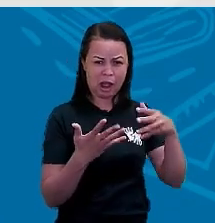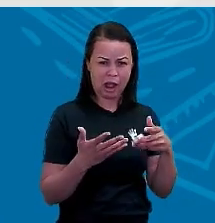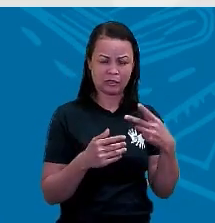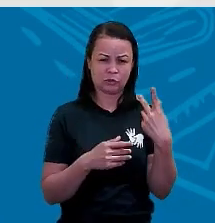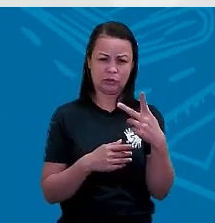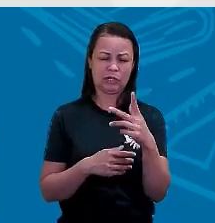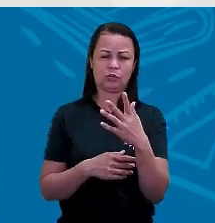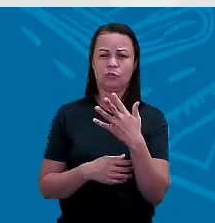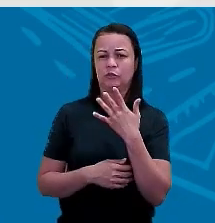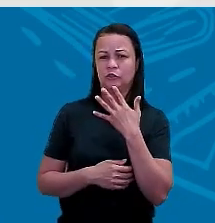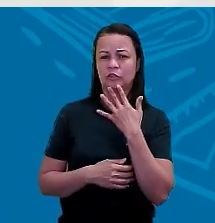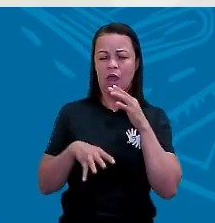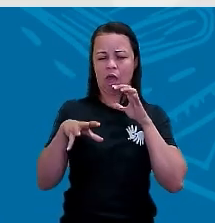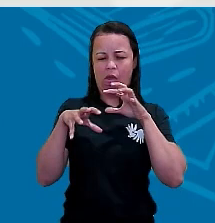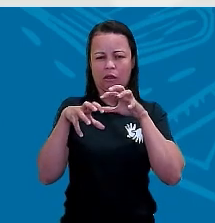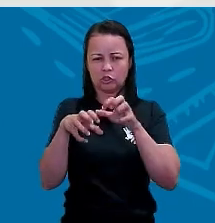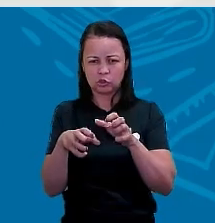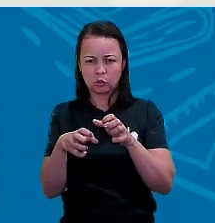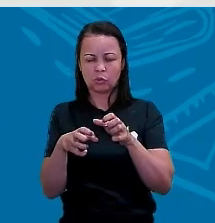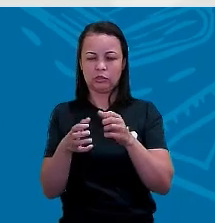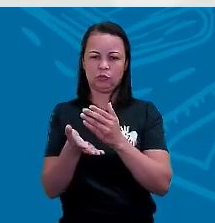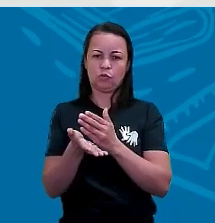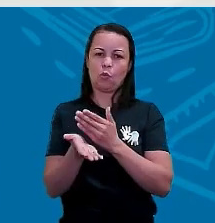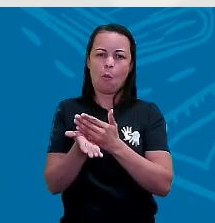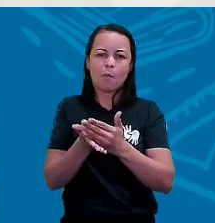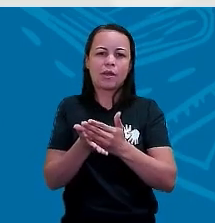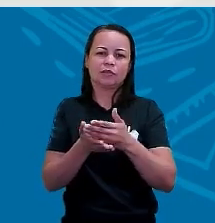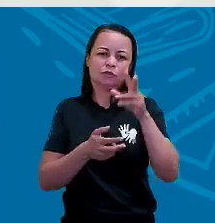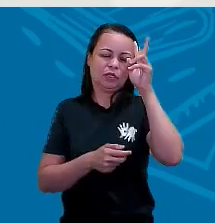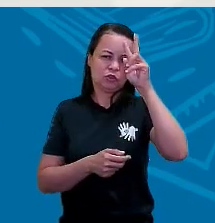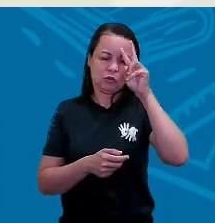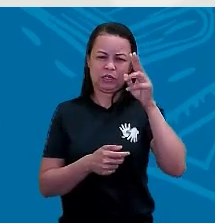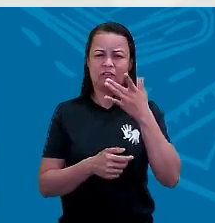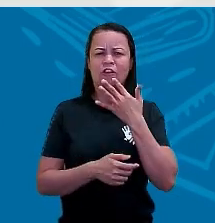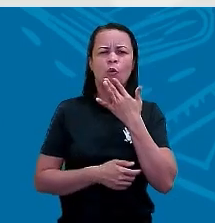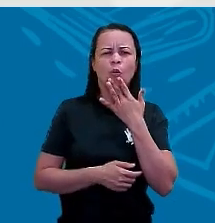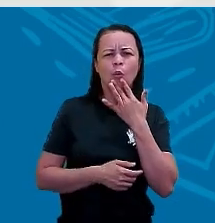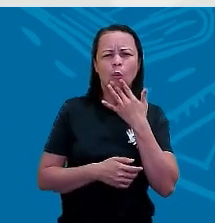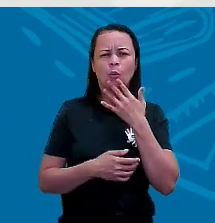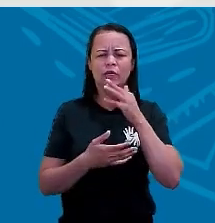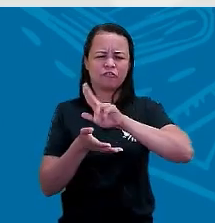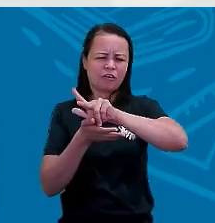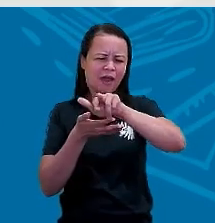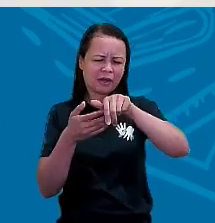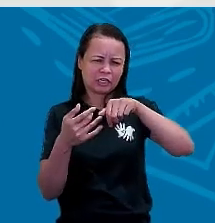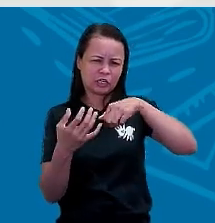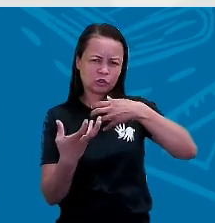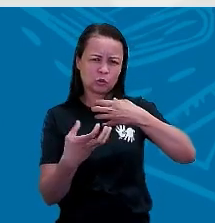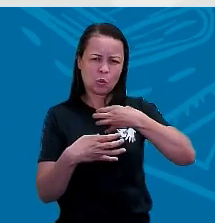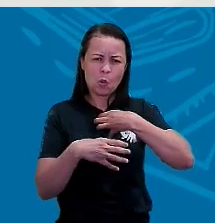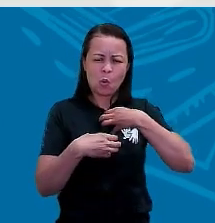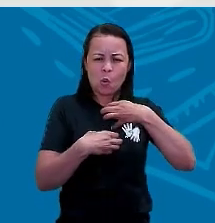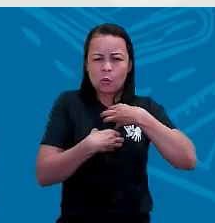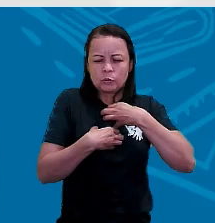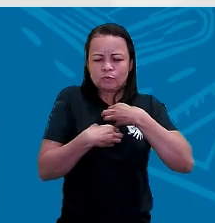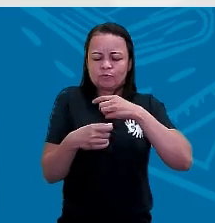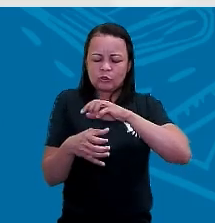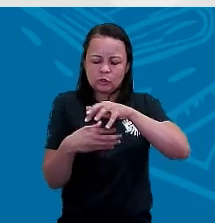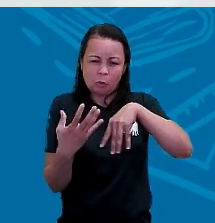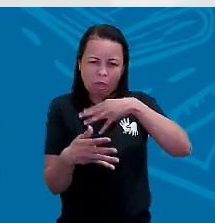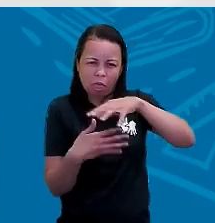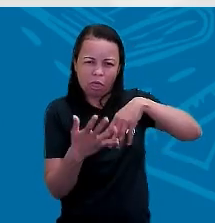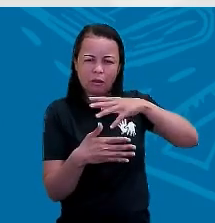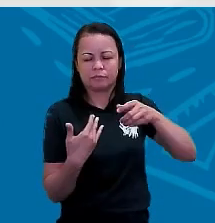das Cores logo no início da história. Ele estava todo colorido, com suas emoções misturadas. Então ele não sabia o que